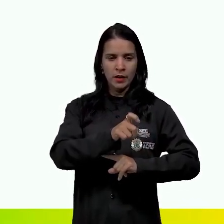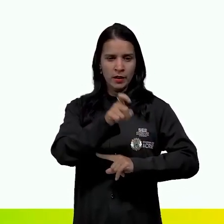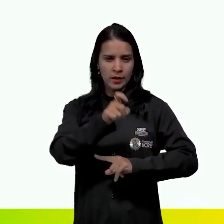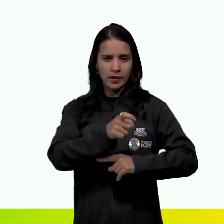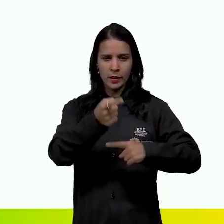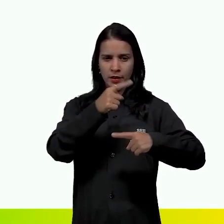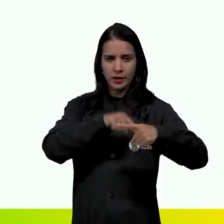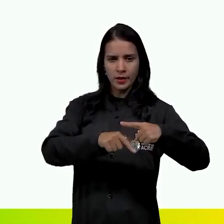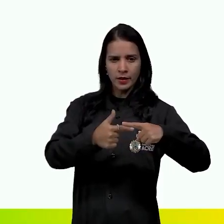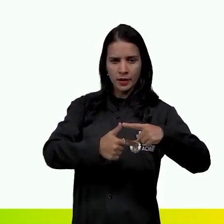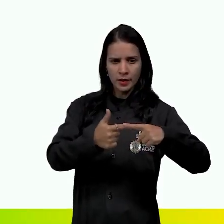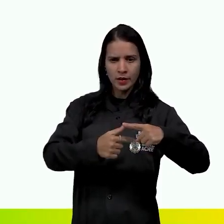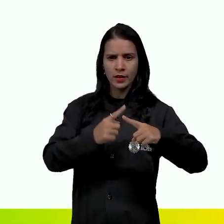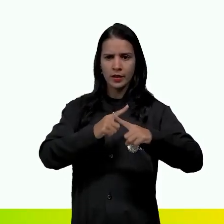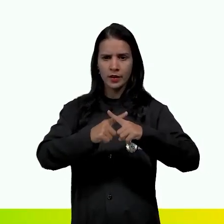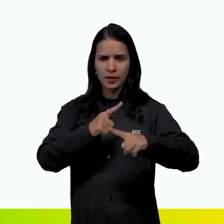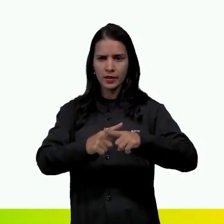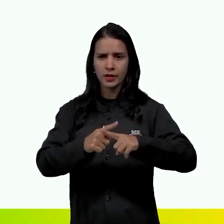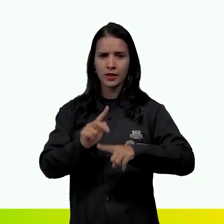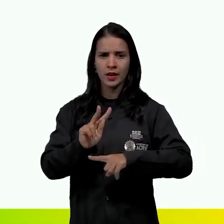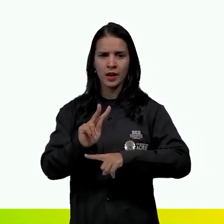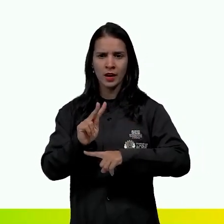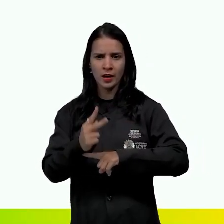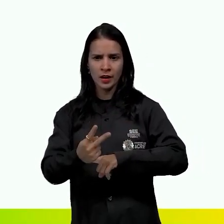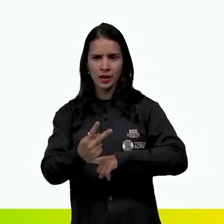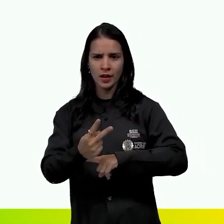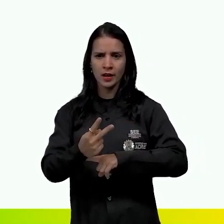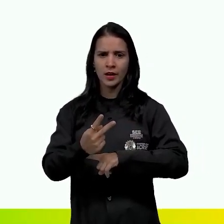2 vezes h ao quadrado, você vai